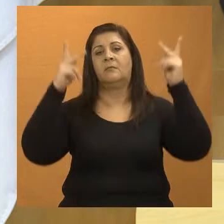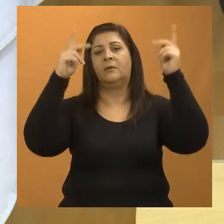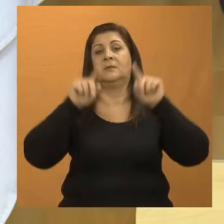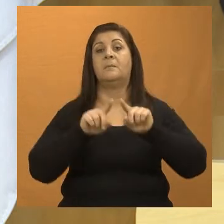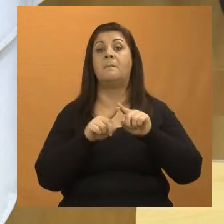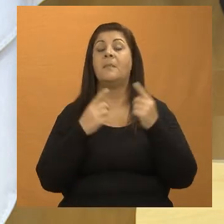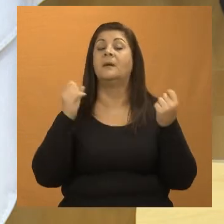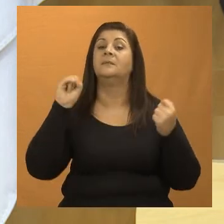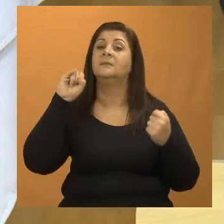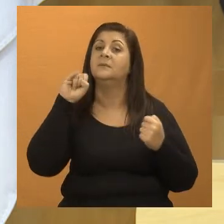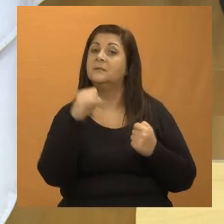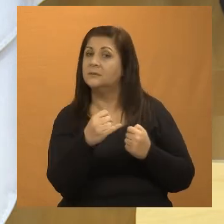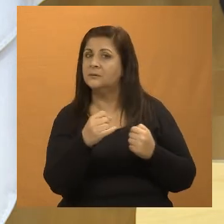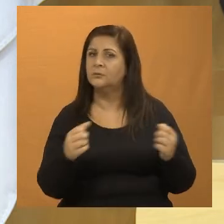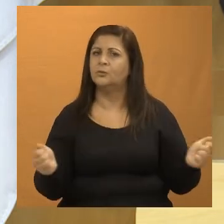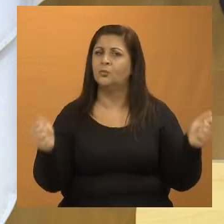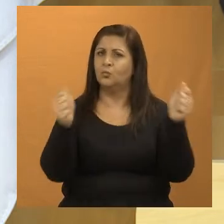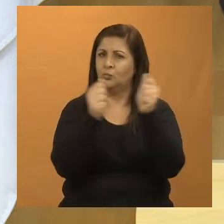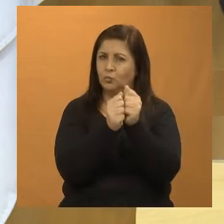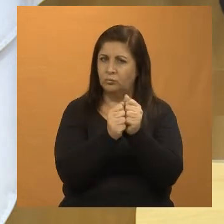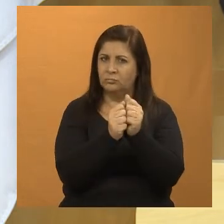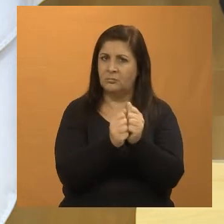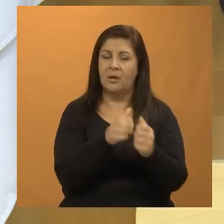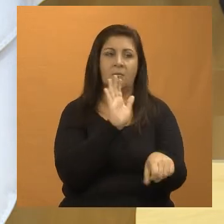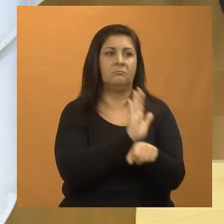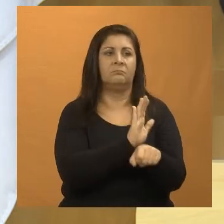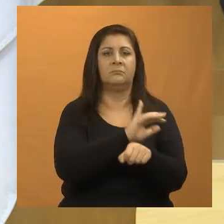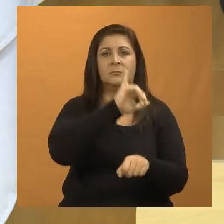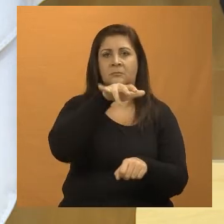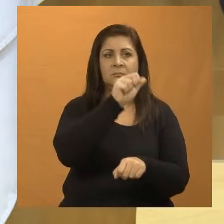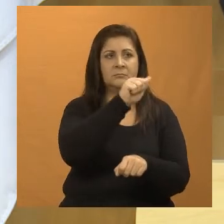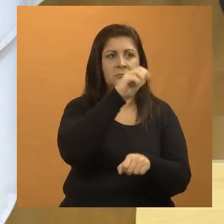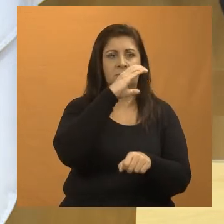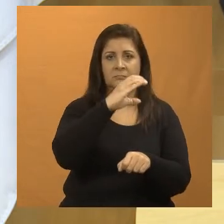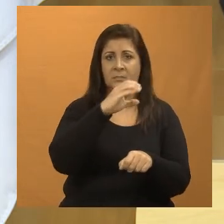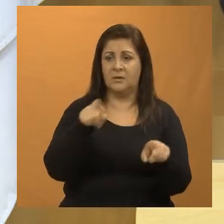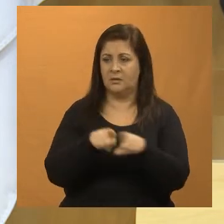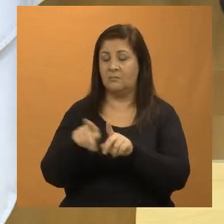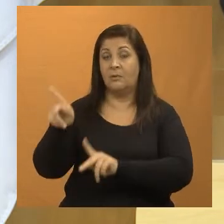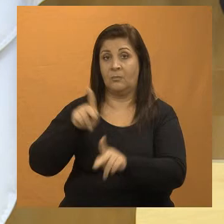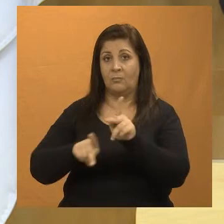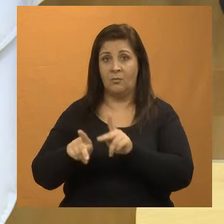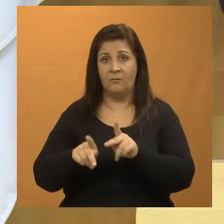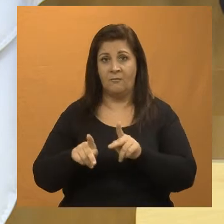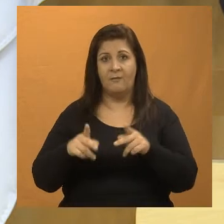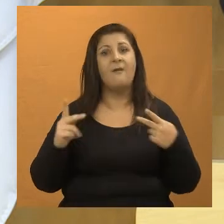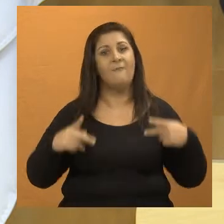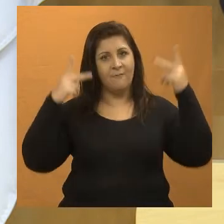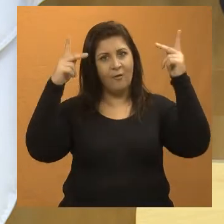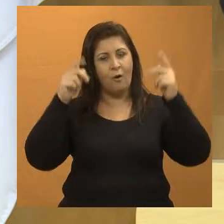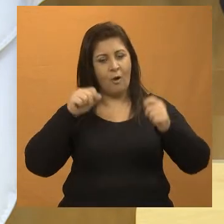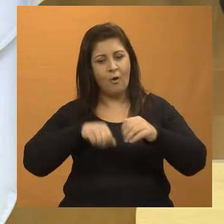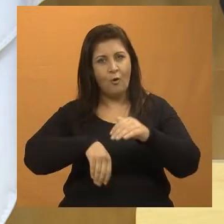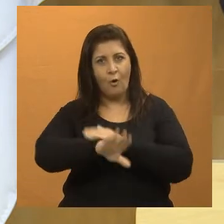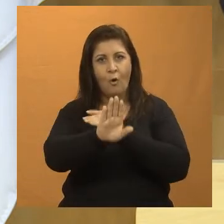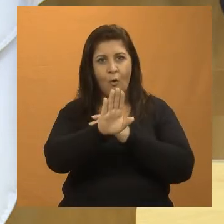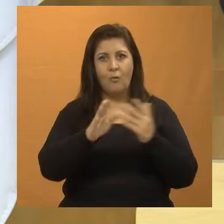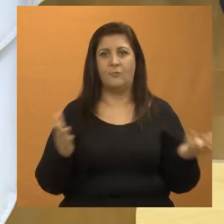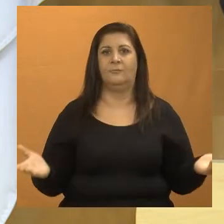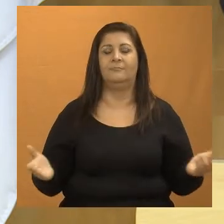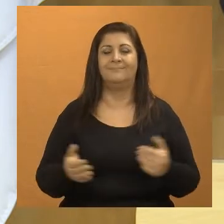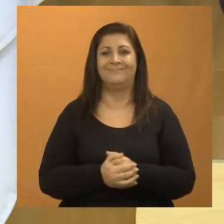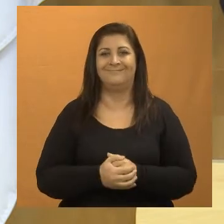do JAC e da sociedade, sem dúvida vamos ganhar e marcar um golaço para a nossa cidade. Para